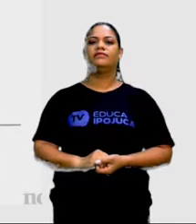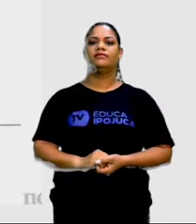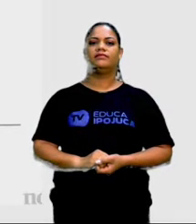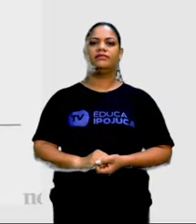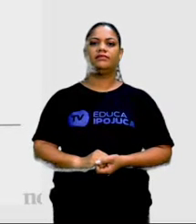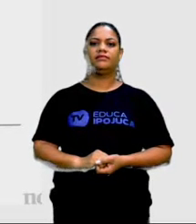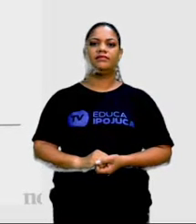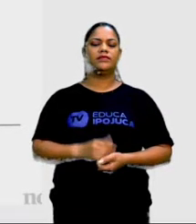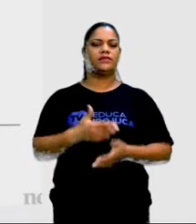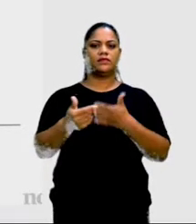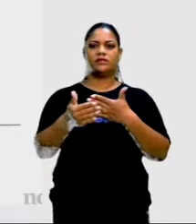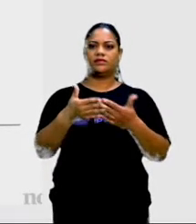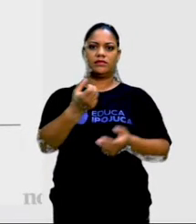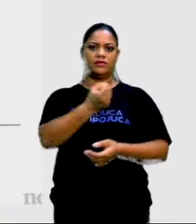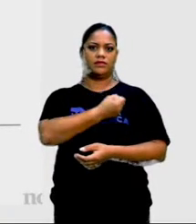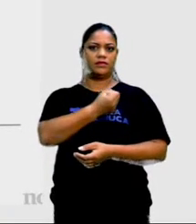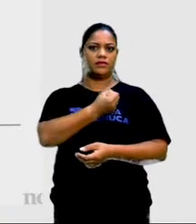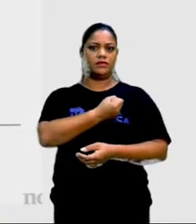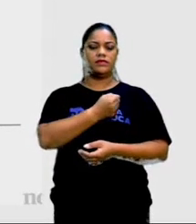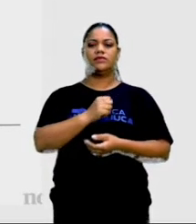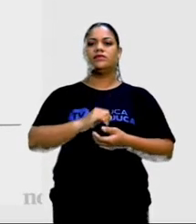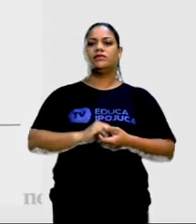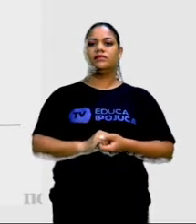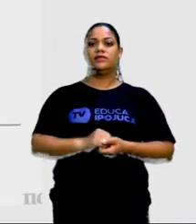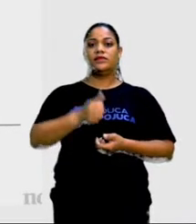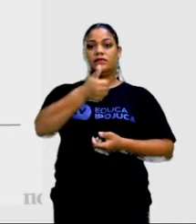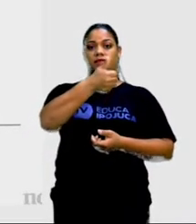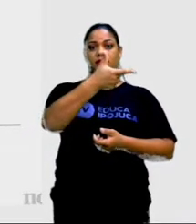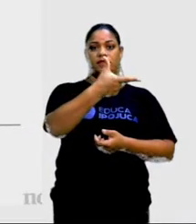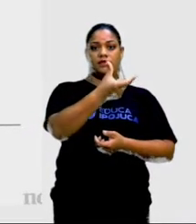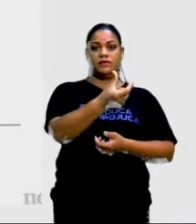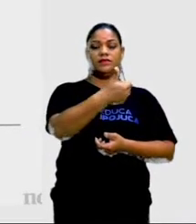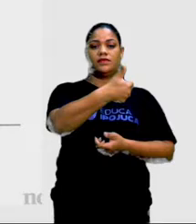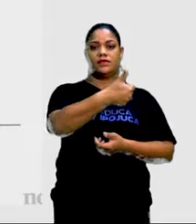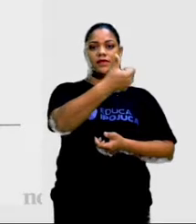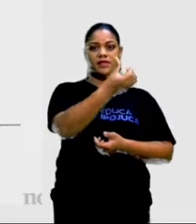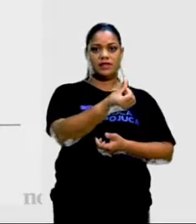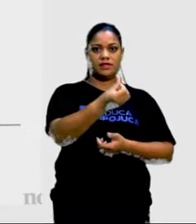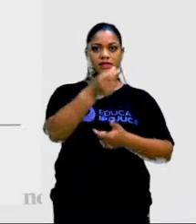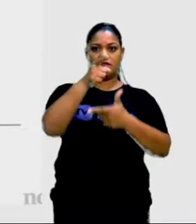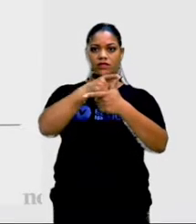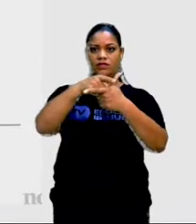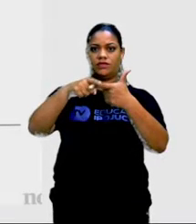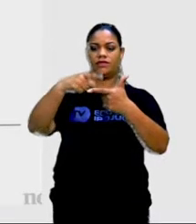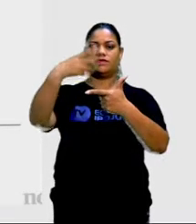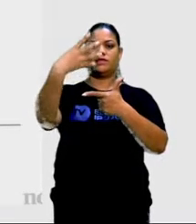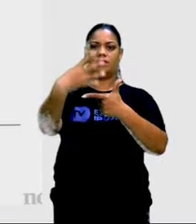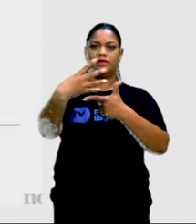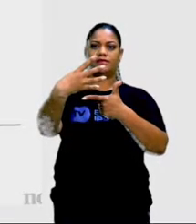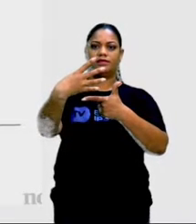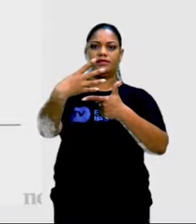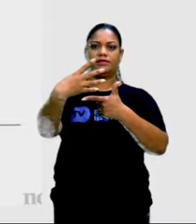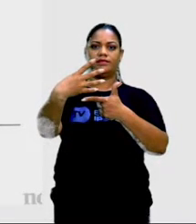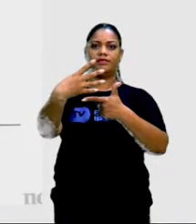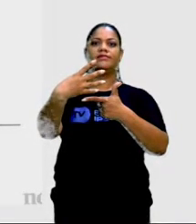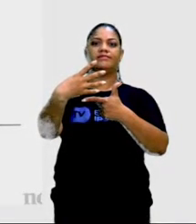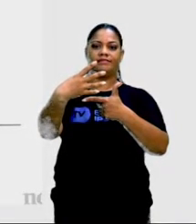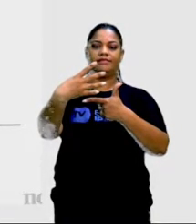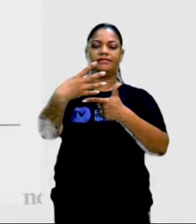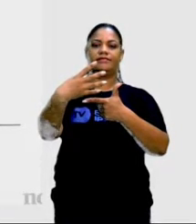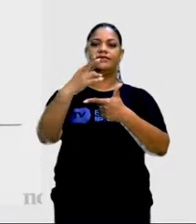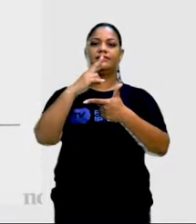mesma forma com qualquer número que vir na sua frente, ó. 16 dividido para 4. Aí você vai da mesma